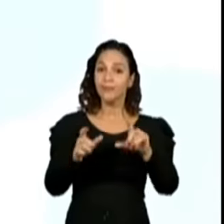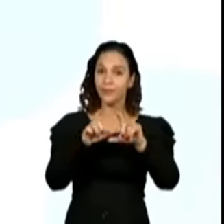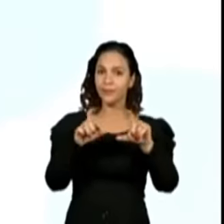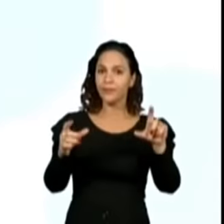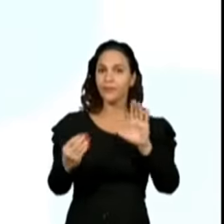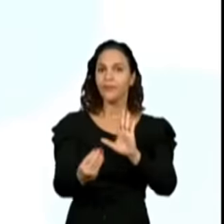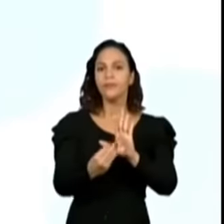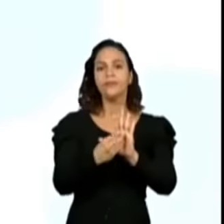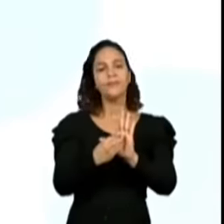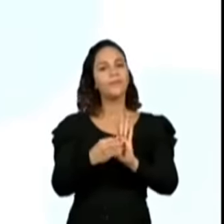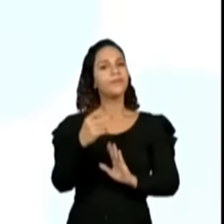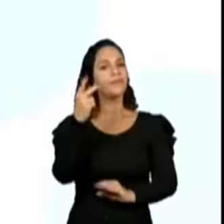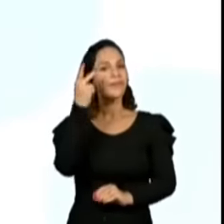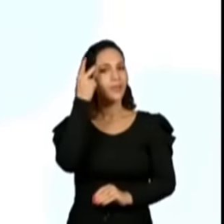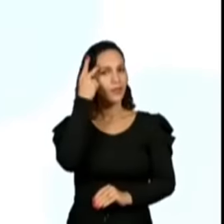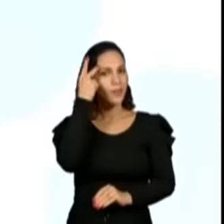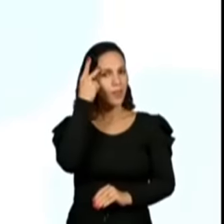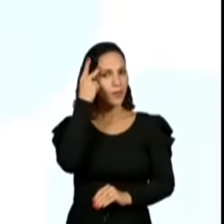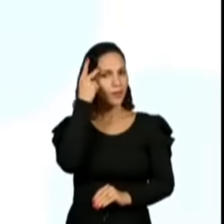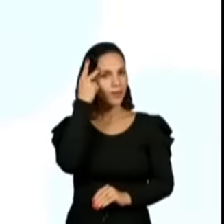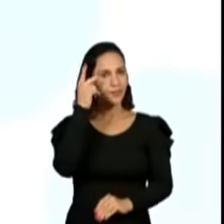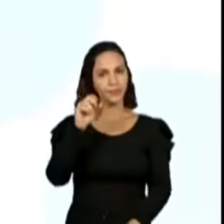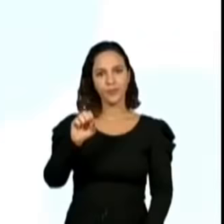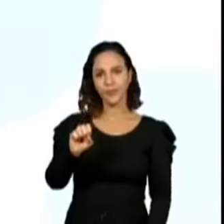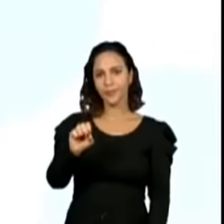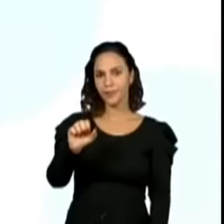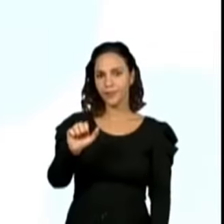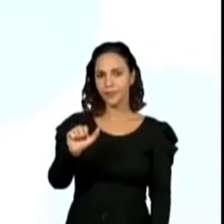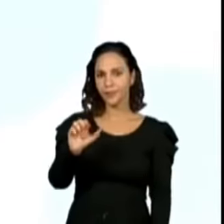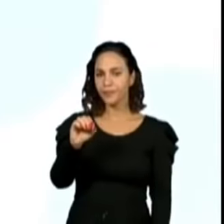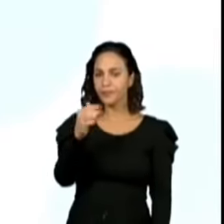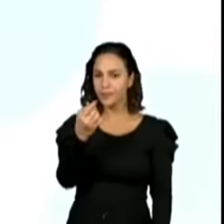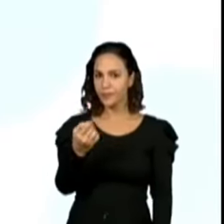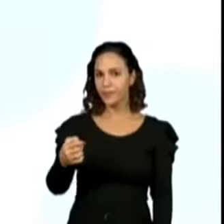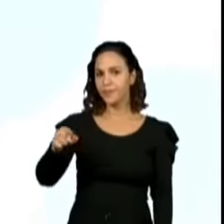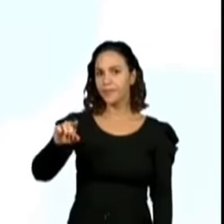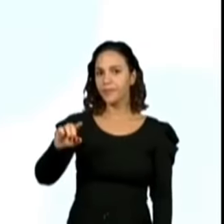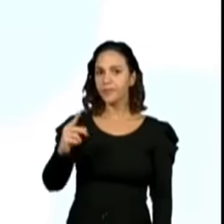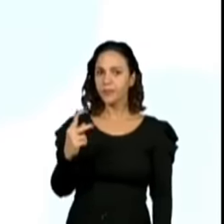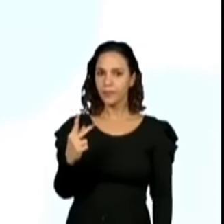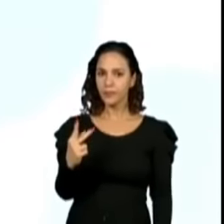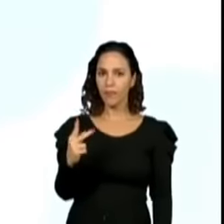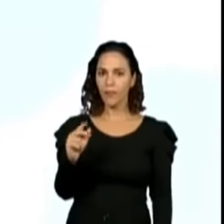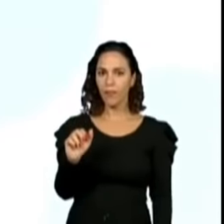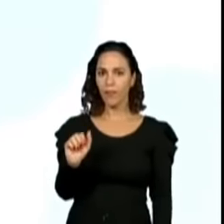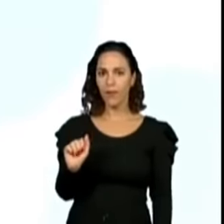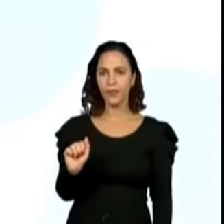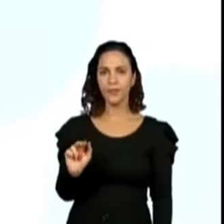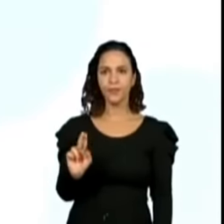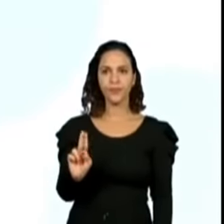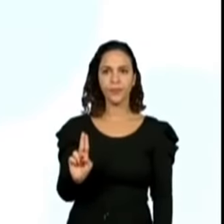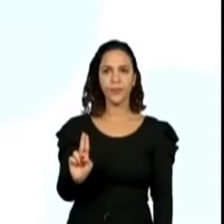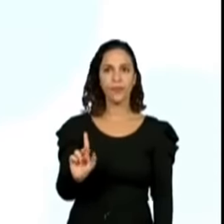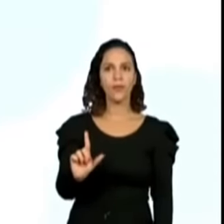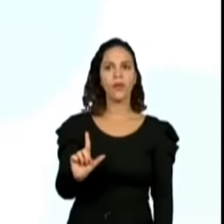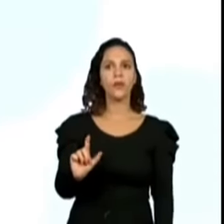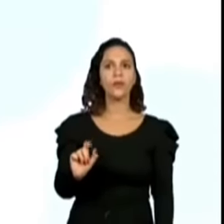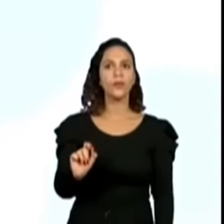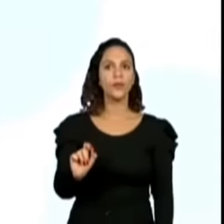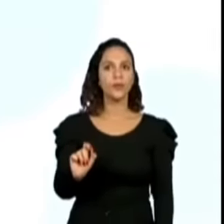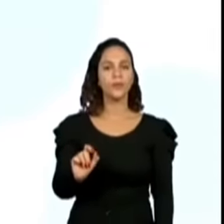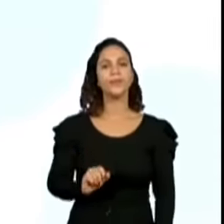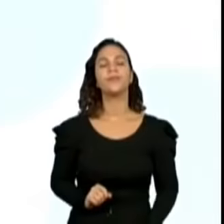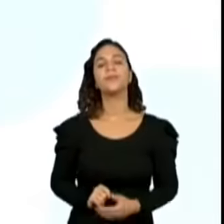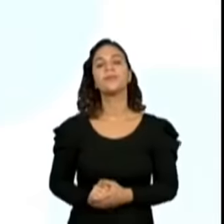de São Paulo. Vamos fazer registros iniciais? Tem muitas cidades presentes sempre. É verdade, pro. Já apareceu o pessoal